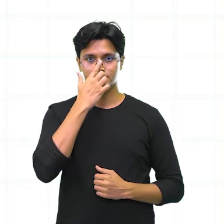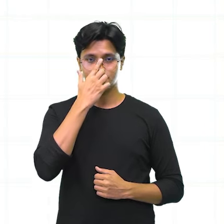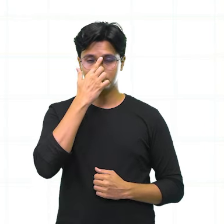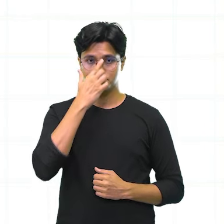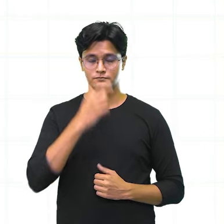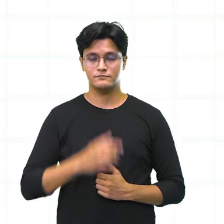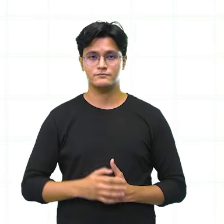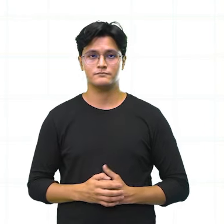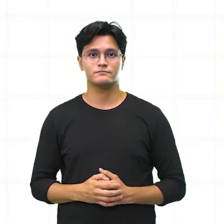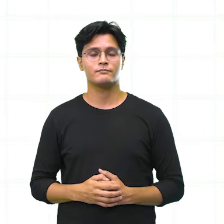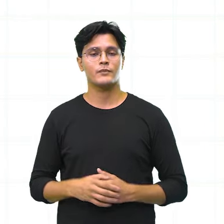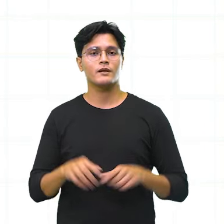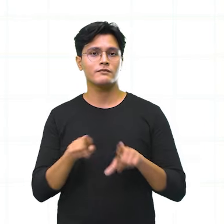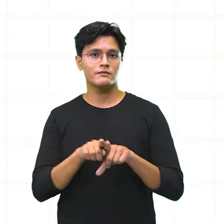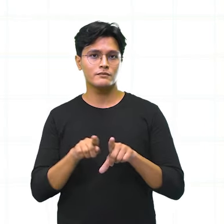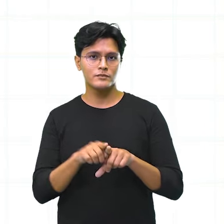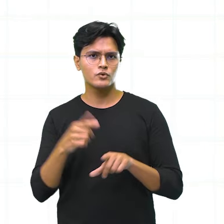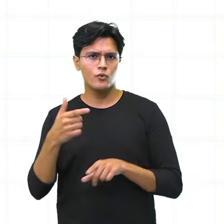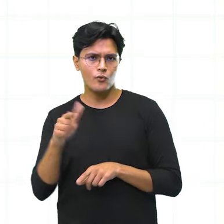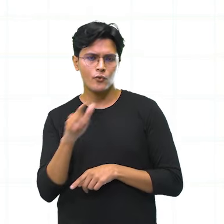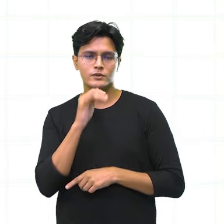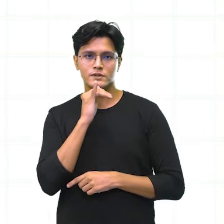tá bom? Temos outro exemplo.